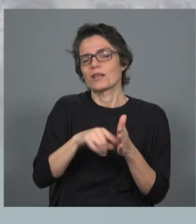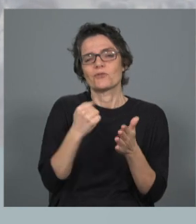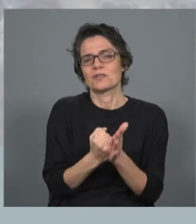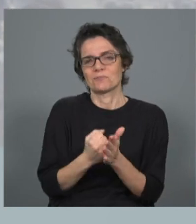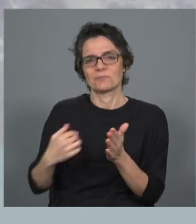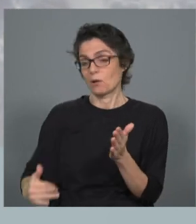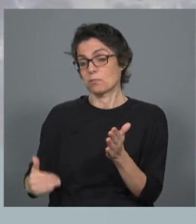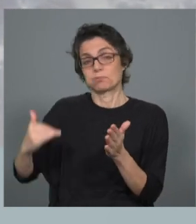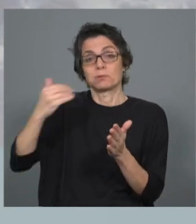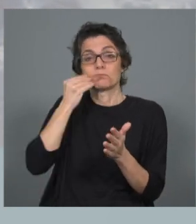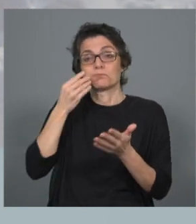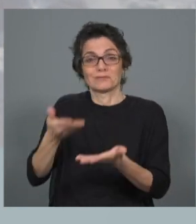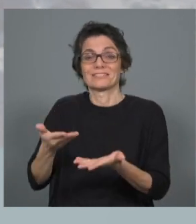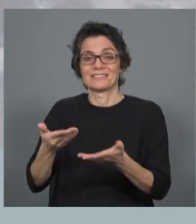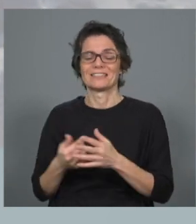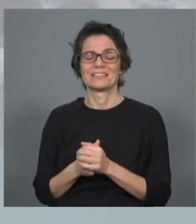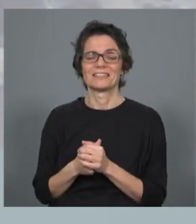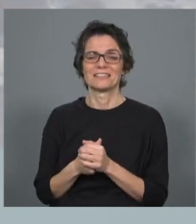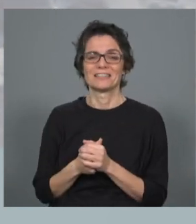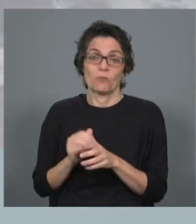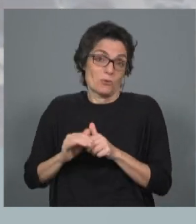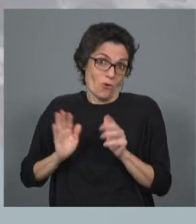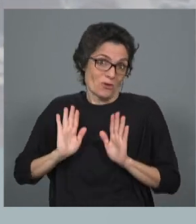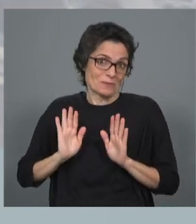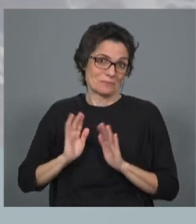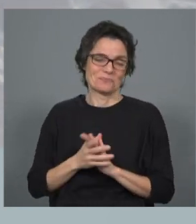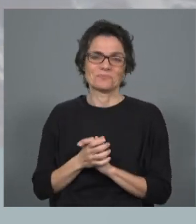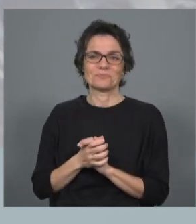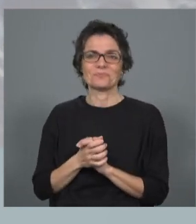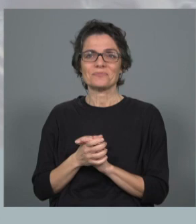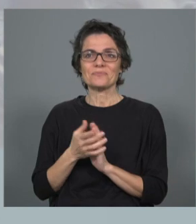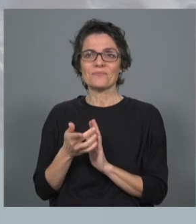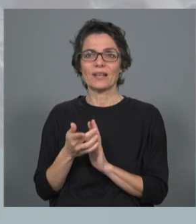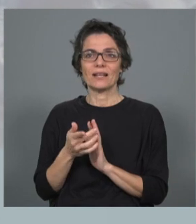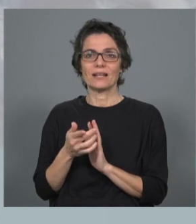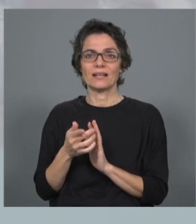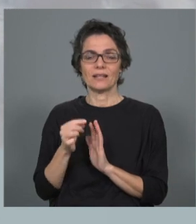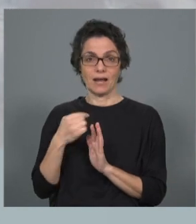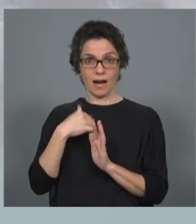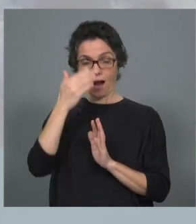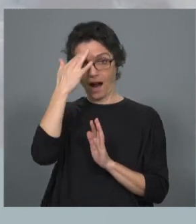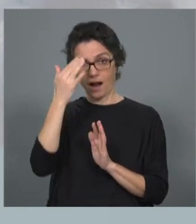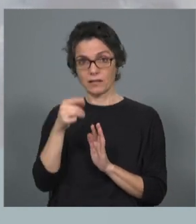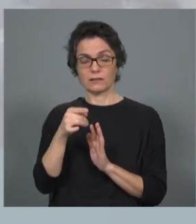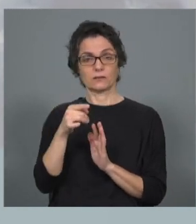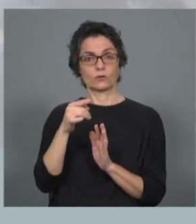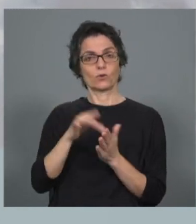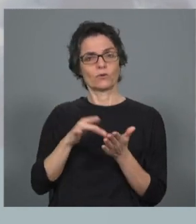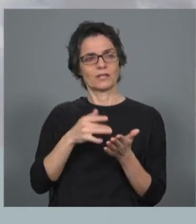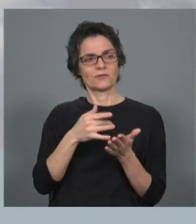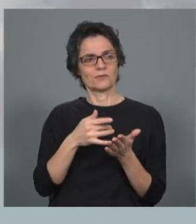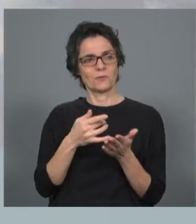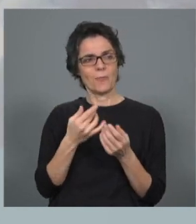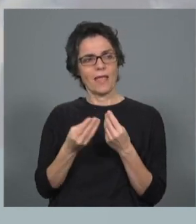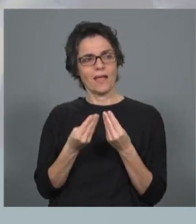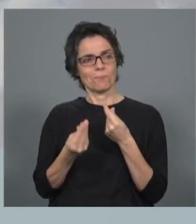essa sorte de ter crescido assim. E nesse sentido, para mim o livro sempre foi uma companhia. Lembro-me